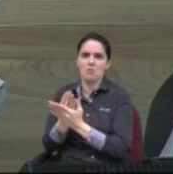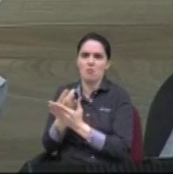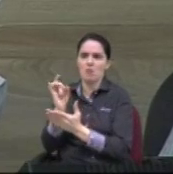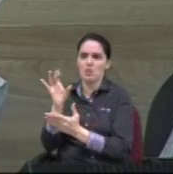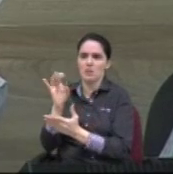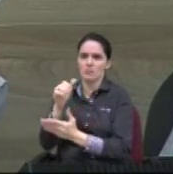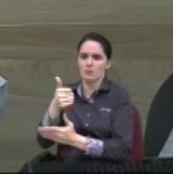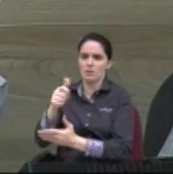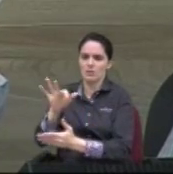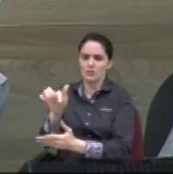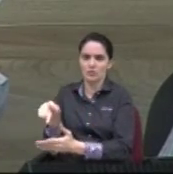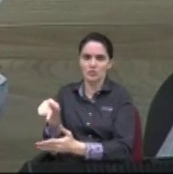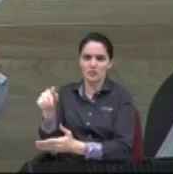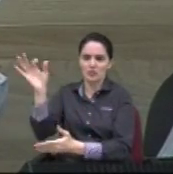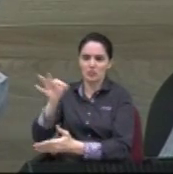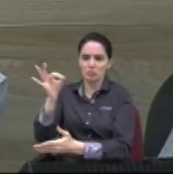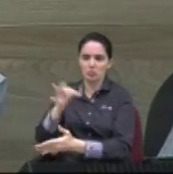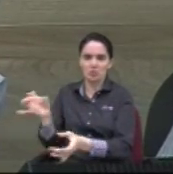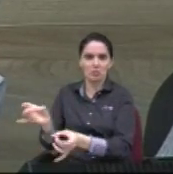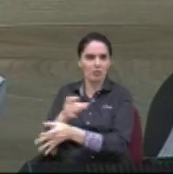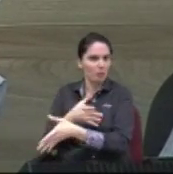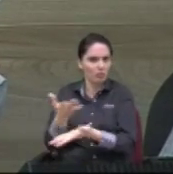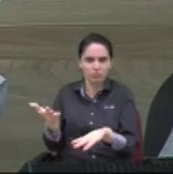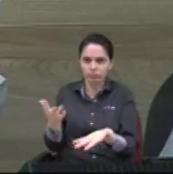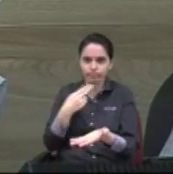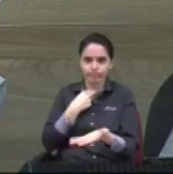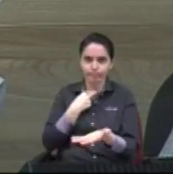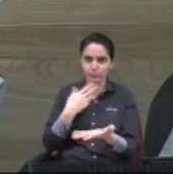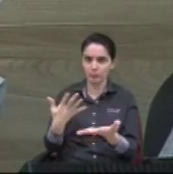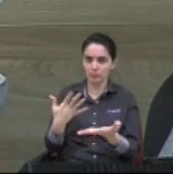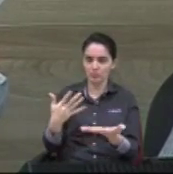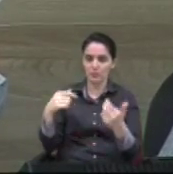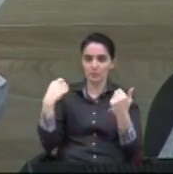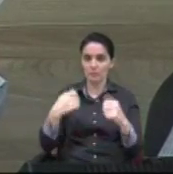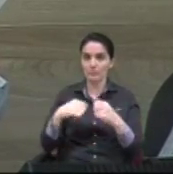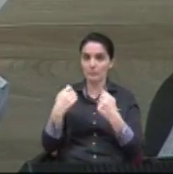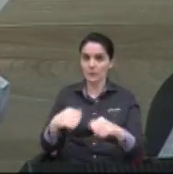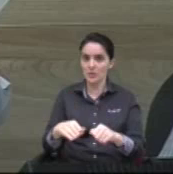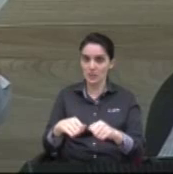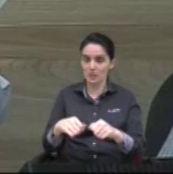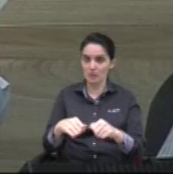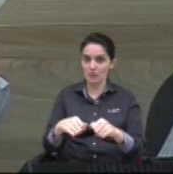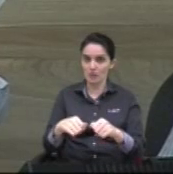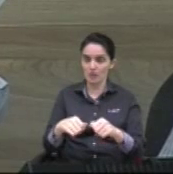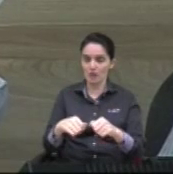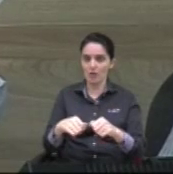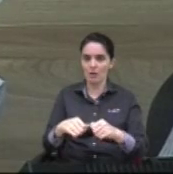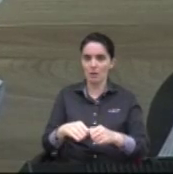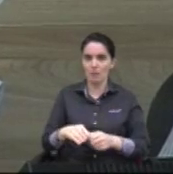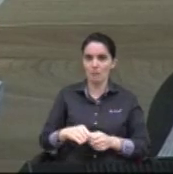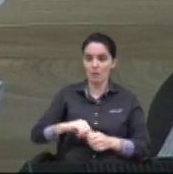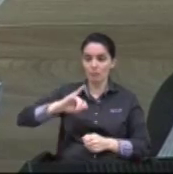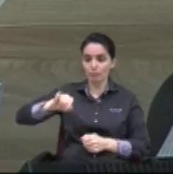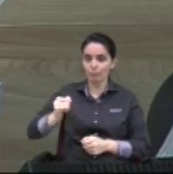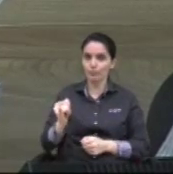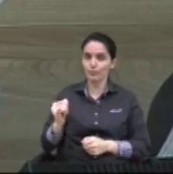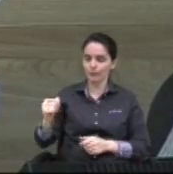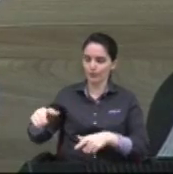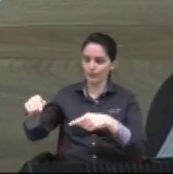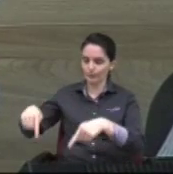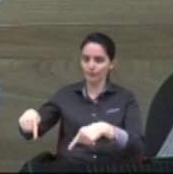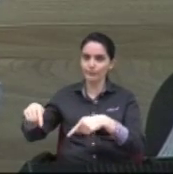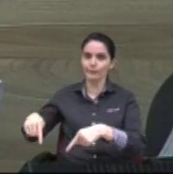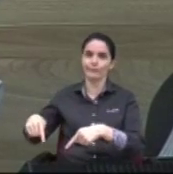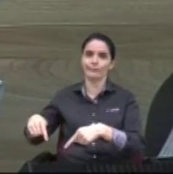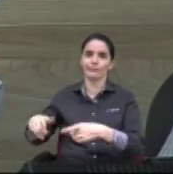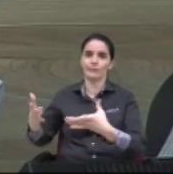apenas concluído, cabendo à Fundação providenciar o aproveitamento daquilo que fosse possível da obra